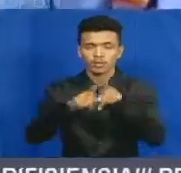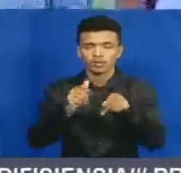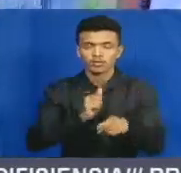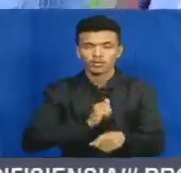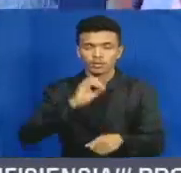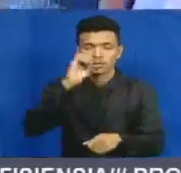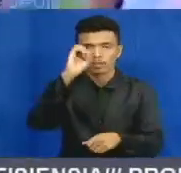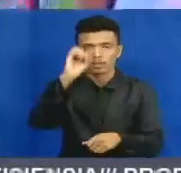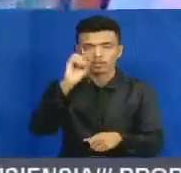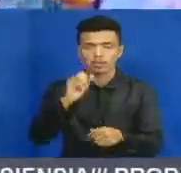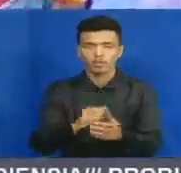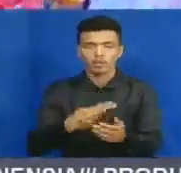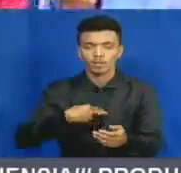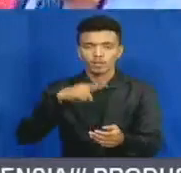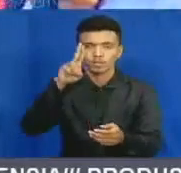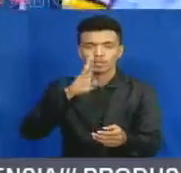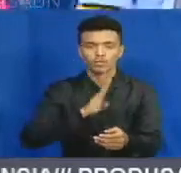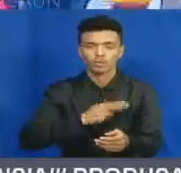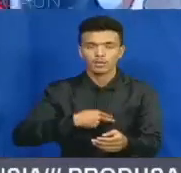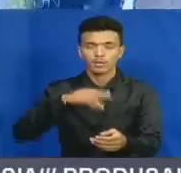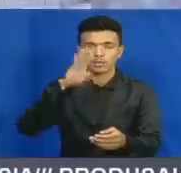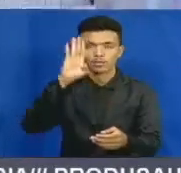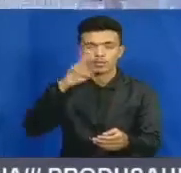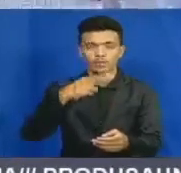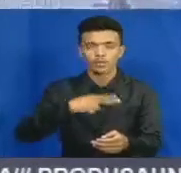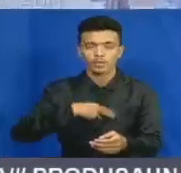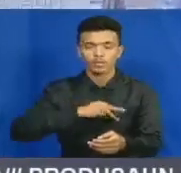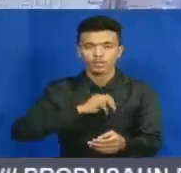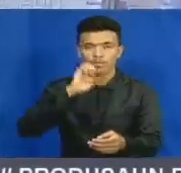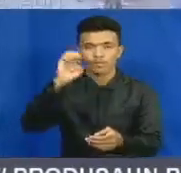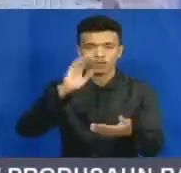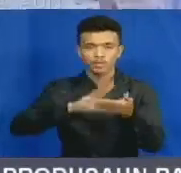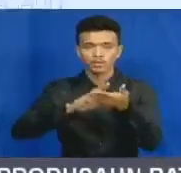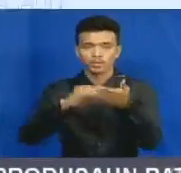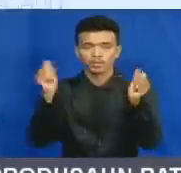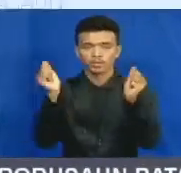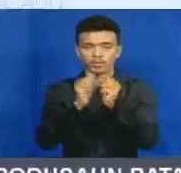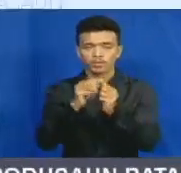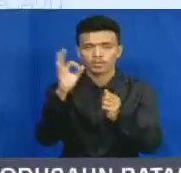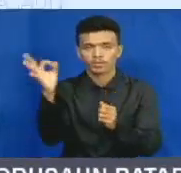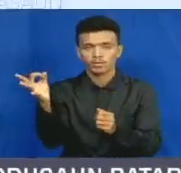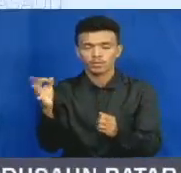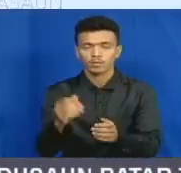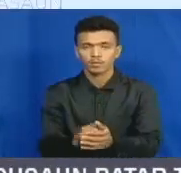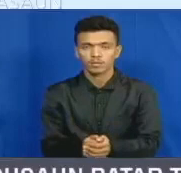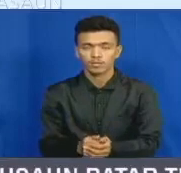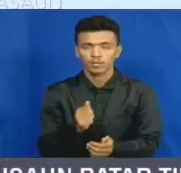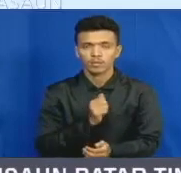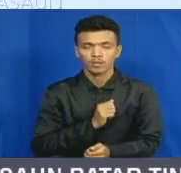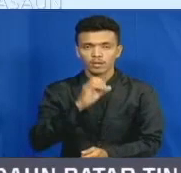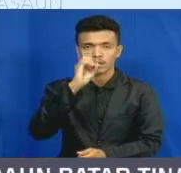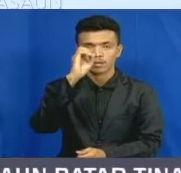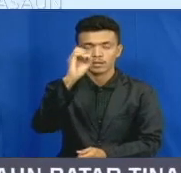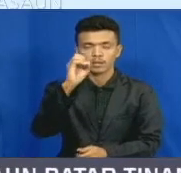Inaro, Hato Brico, Hatulu no Maubisi, o total escola Hamoto Sianulu. Dita Ainaro que não dá nem,